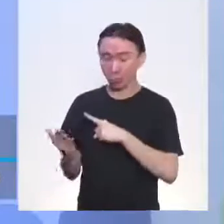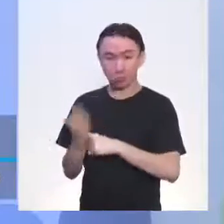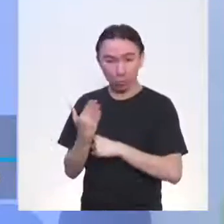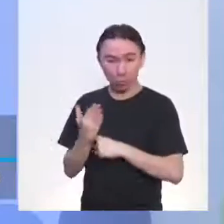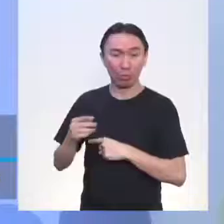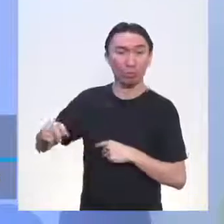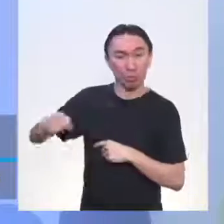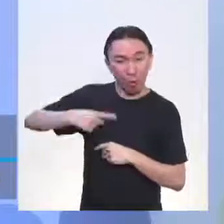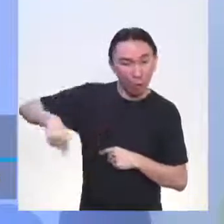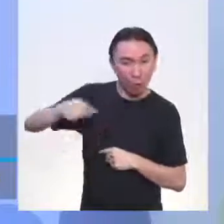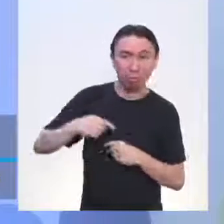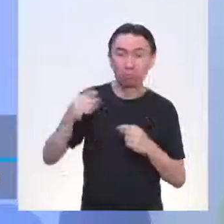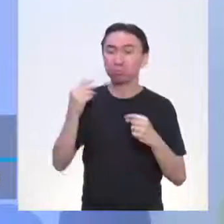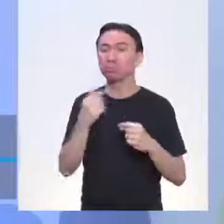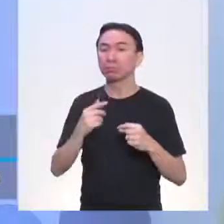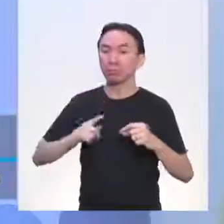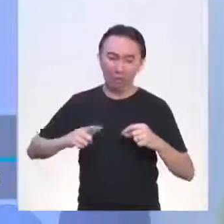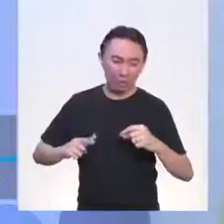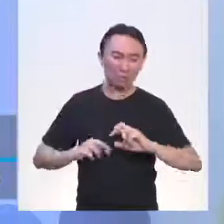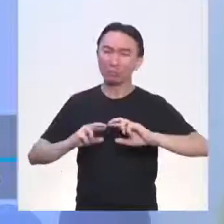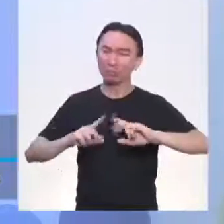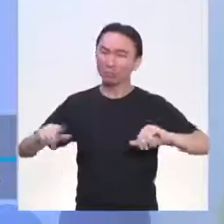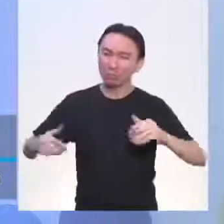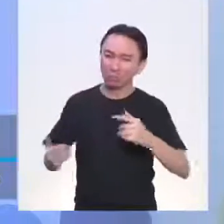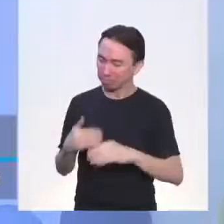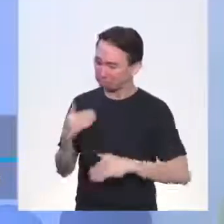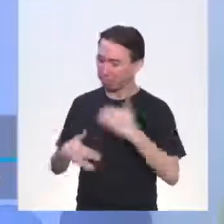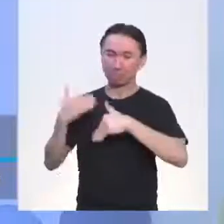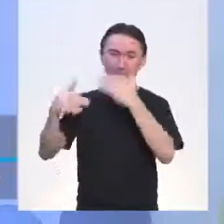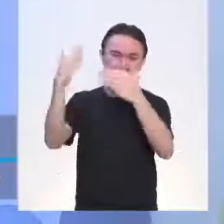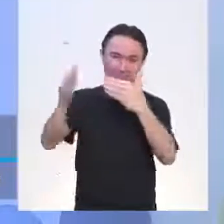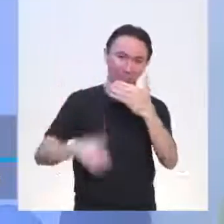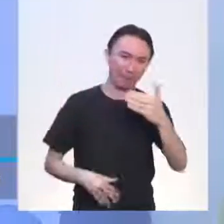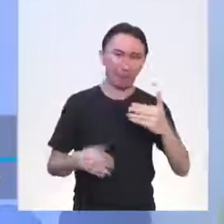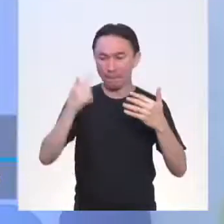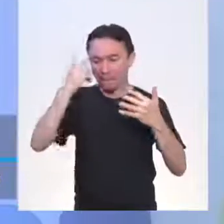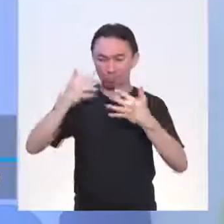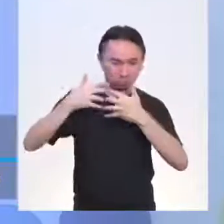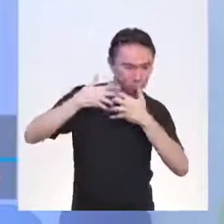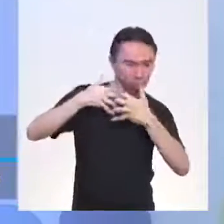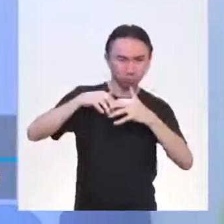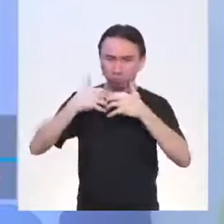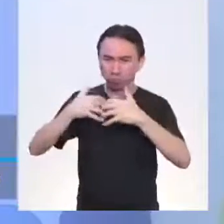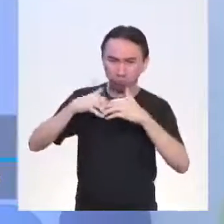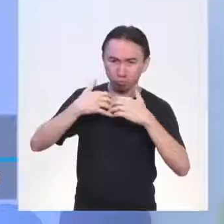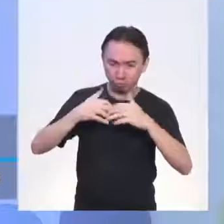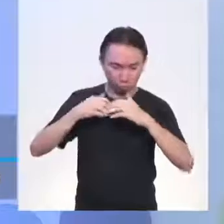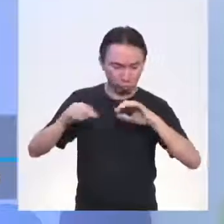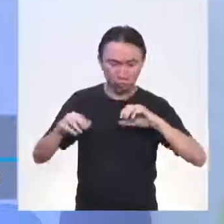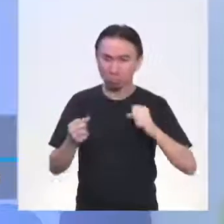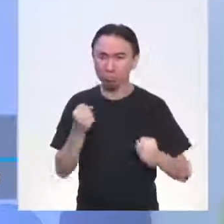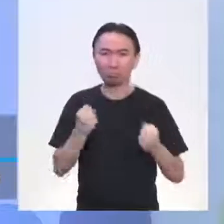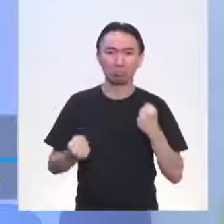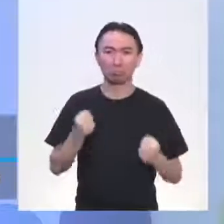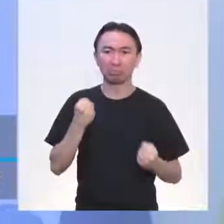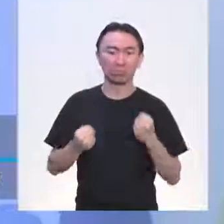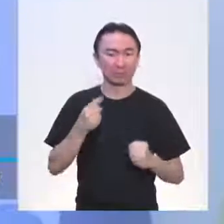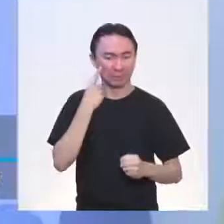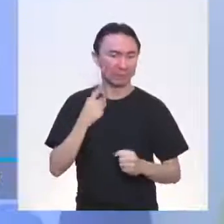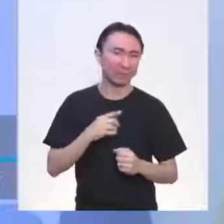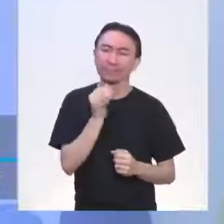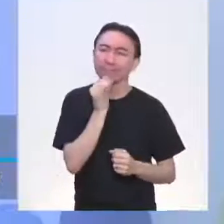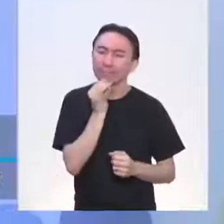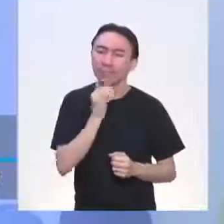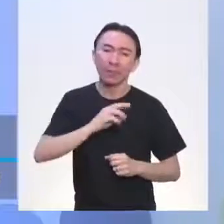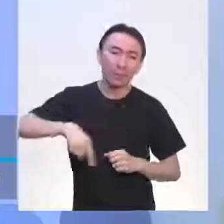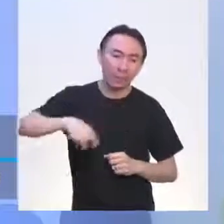desenvolvimento psicomotor. Mais ou menos assim. À medida que a gente ia inventando as ferramentas, as alavancas, as